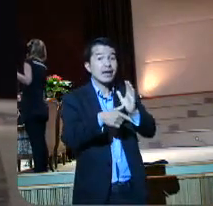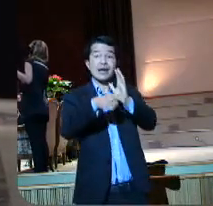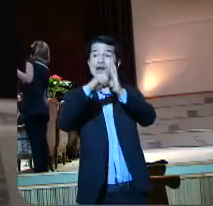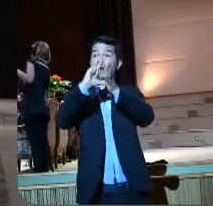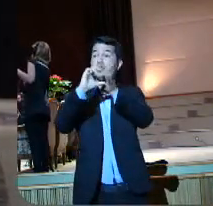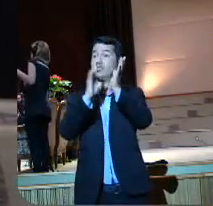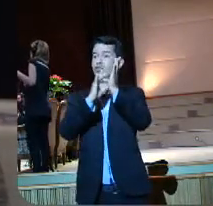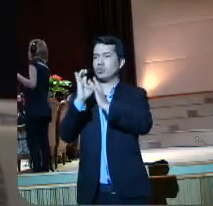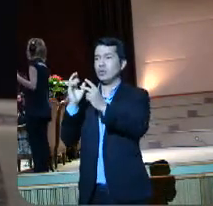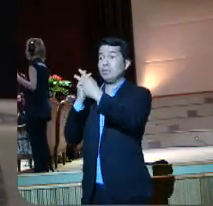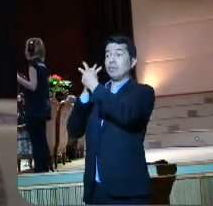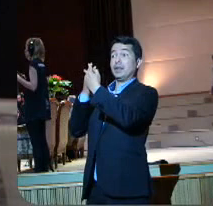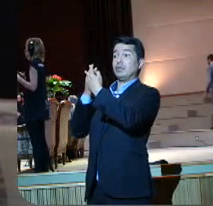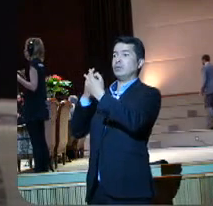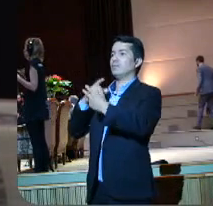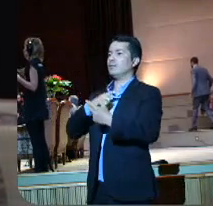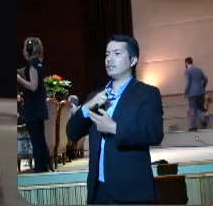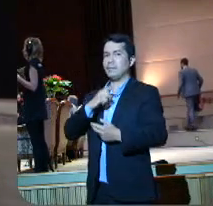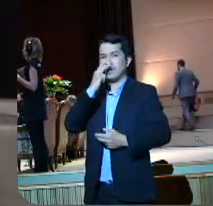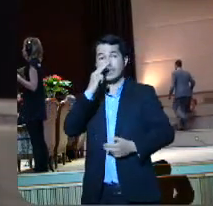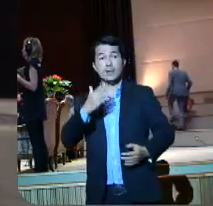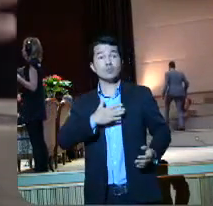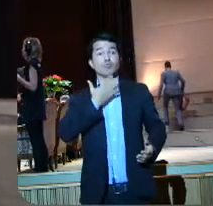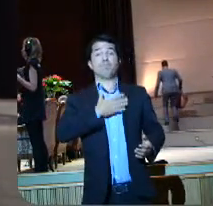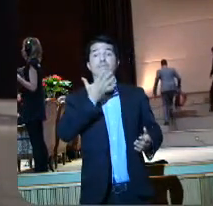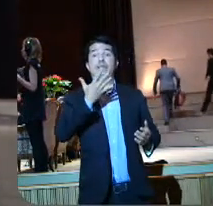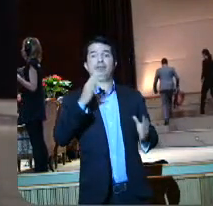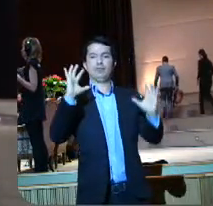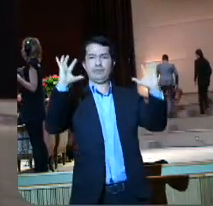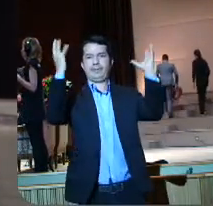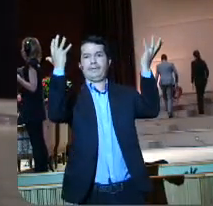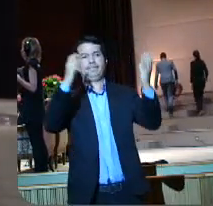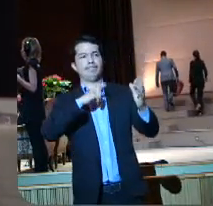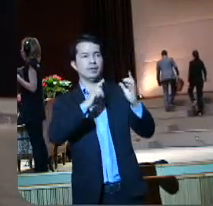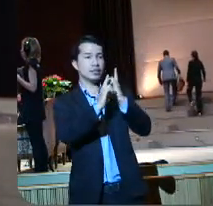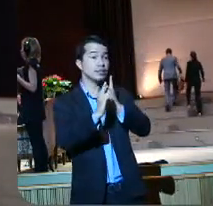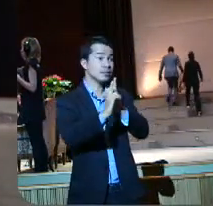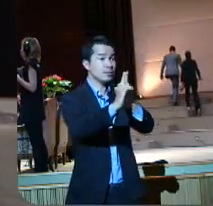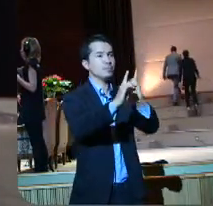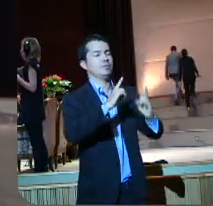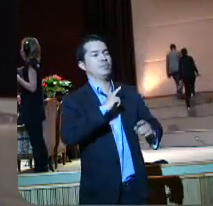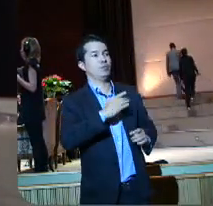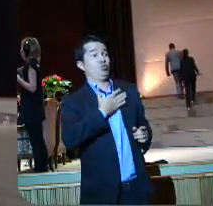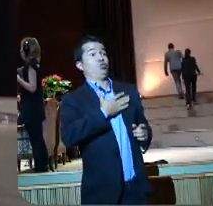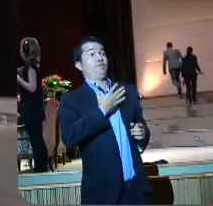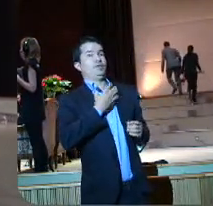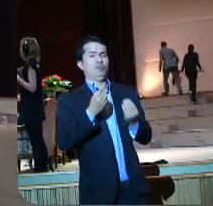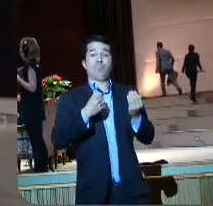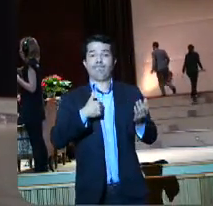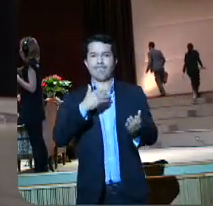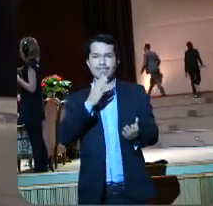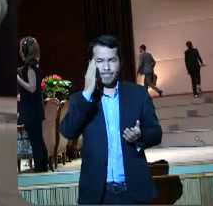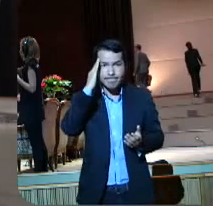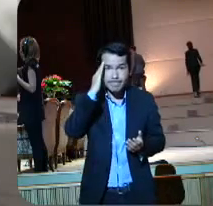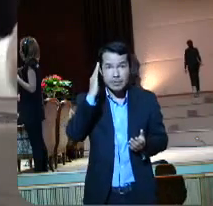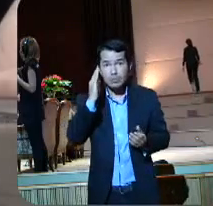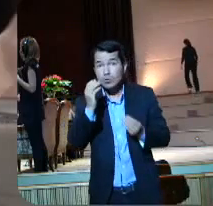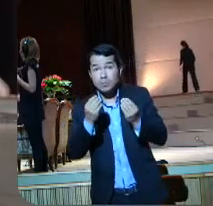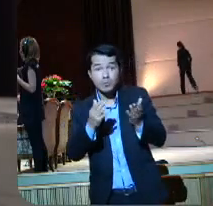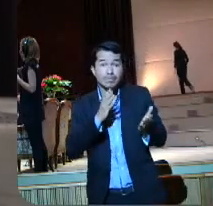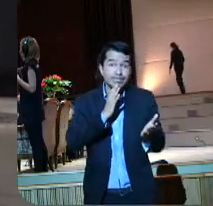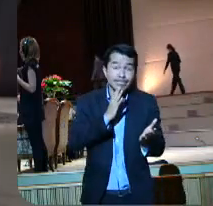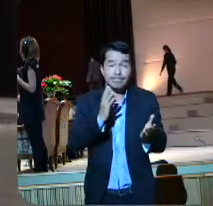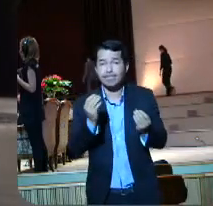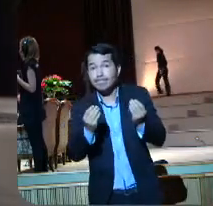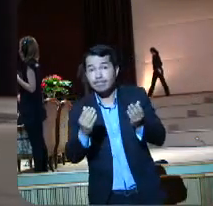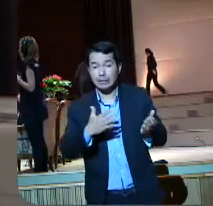revelações constrangedoras ao grupo de discípulos que o acompanhava. E na semana